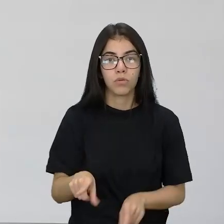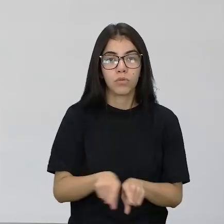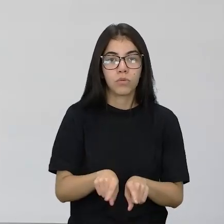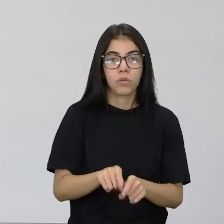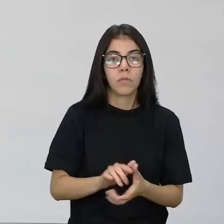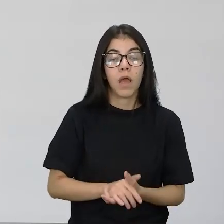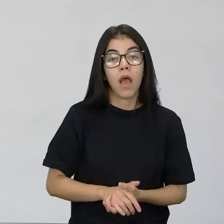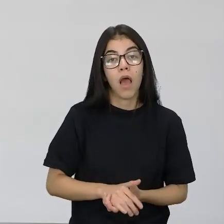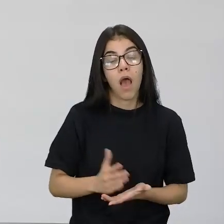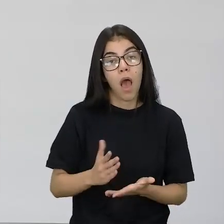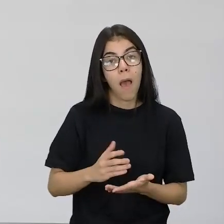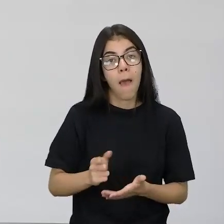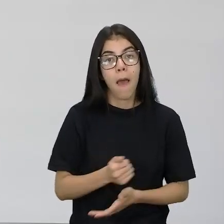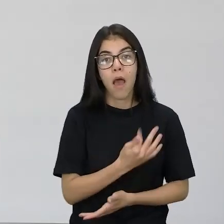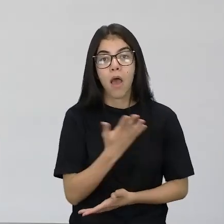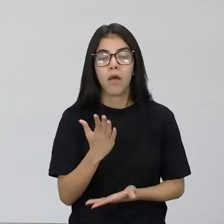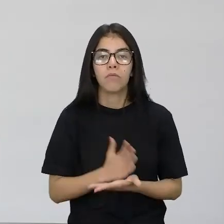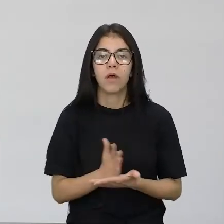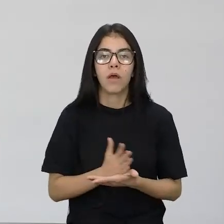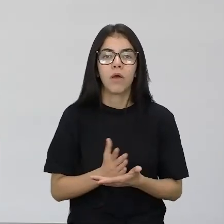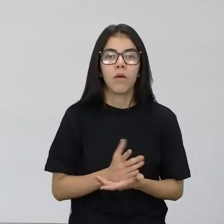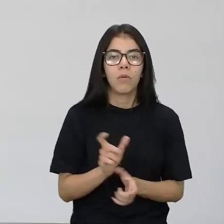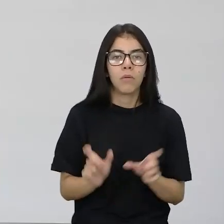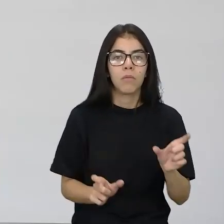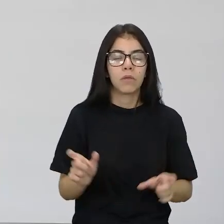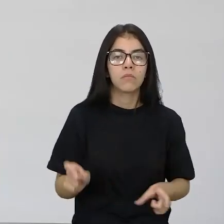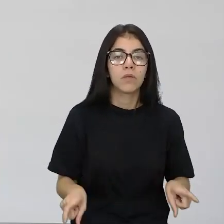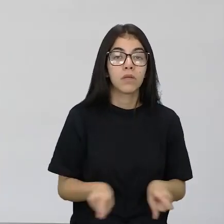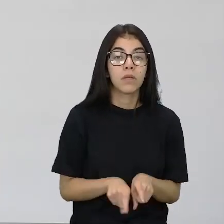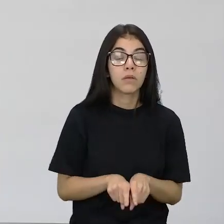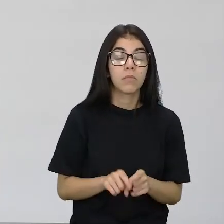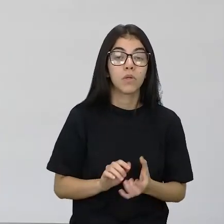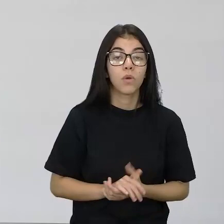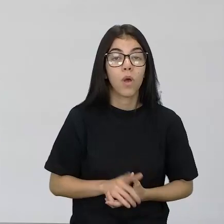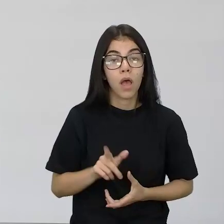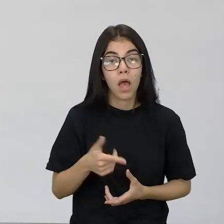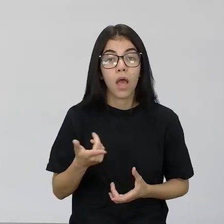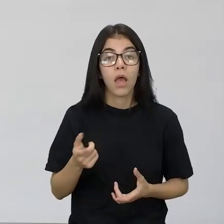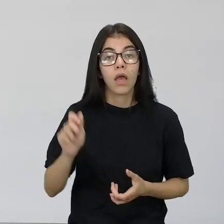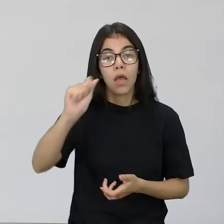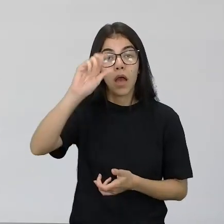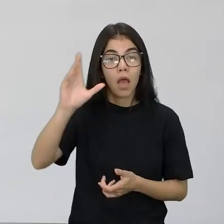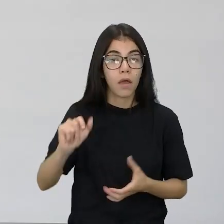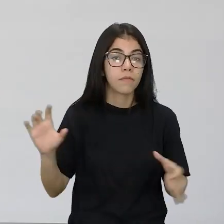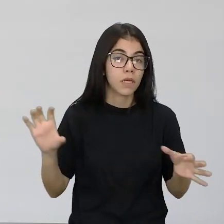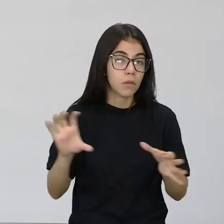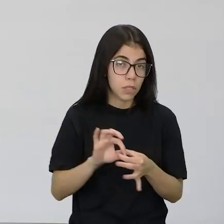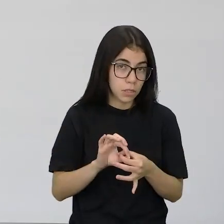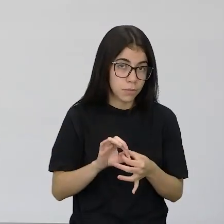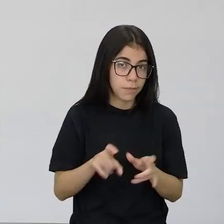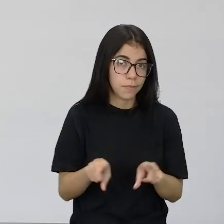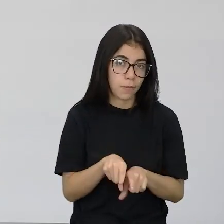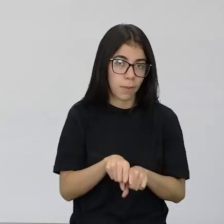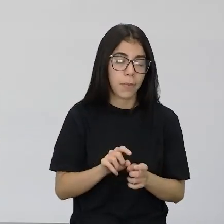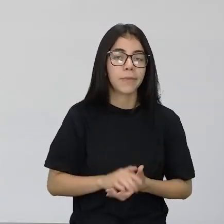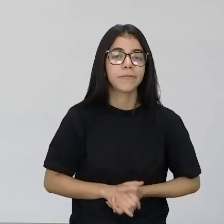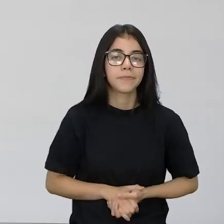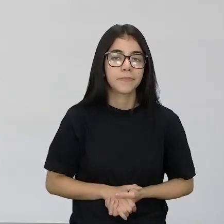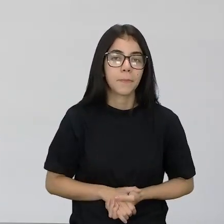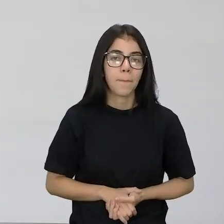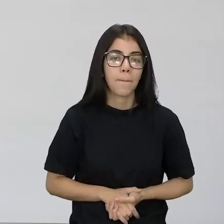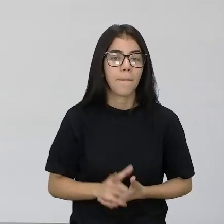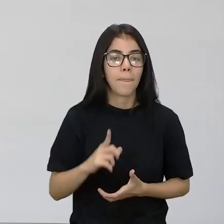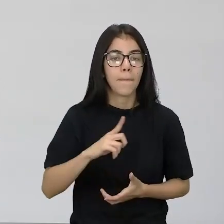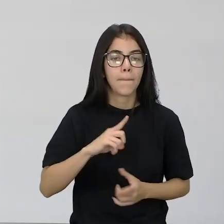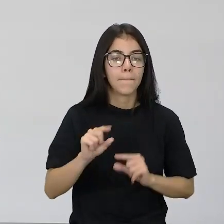muitas pessoas não entendem aí as suas tradições ligadas aí à África, e muitas vezes aí